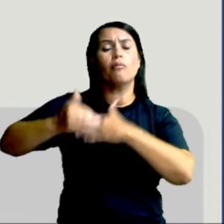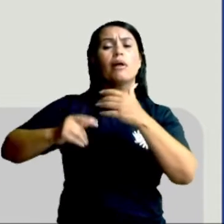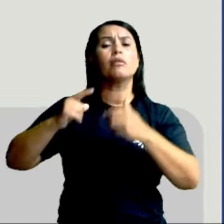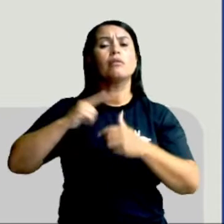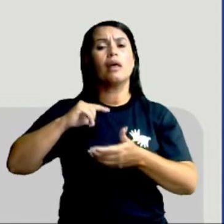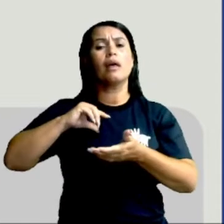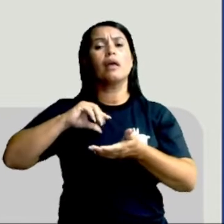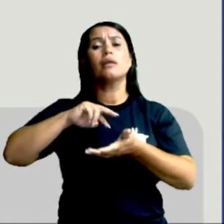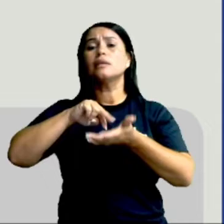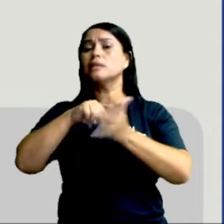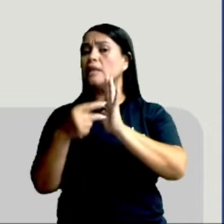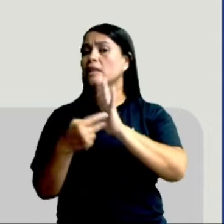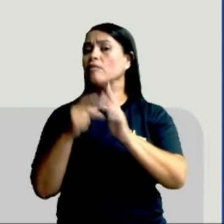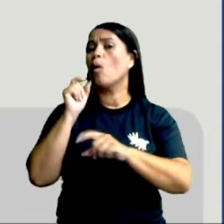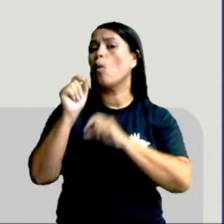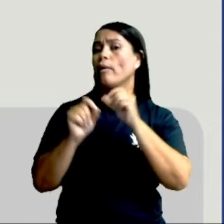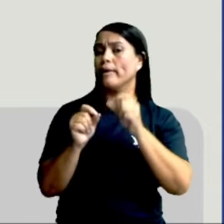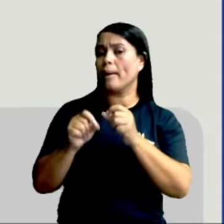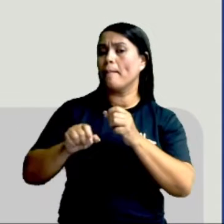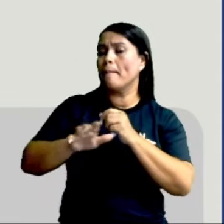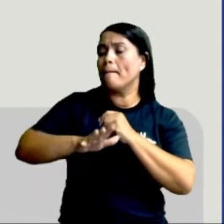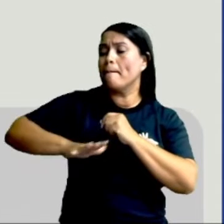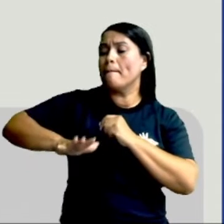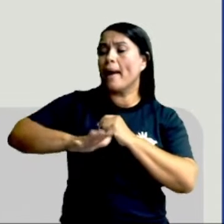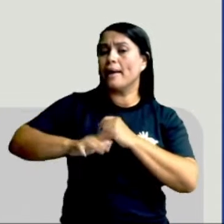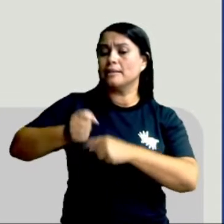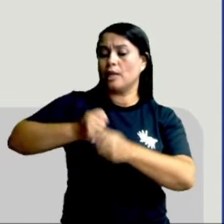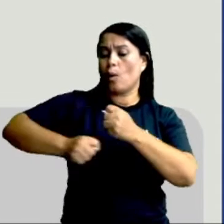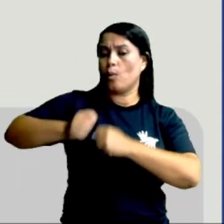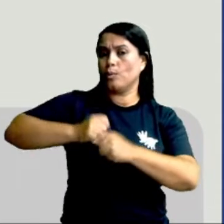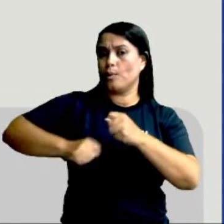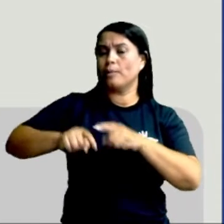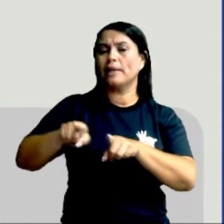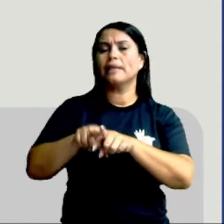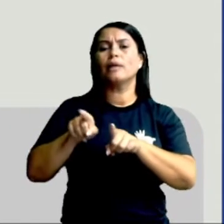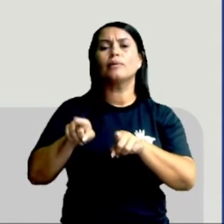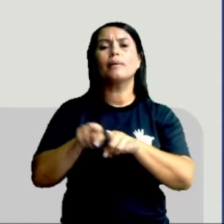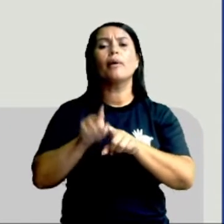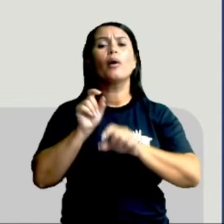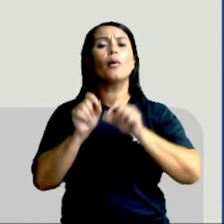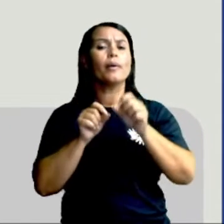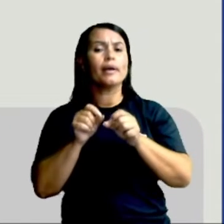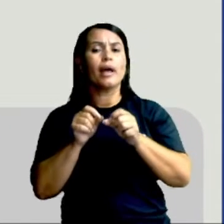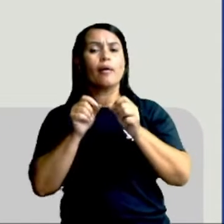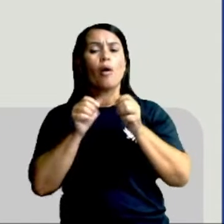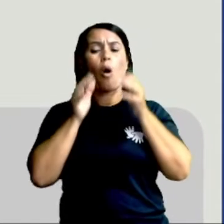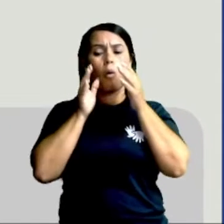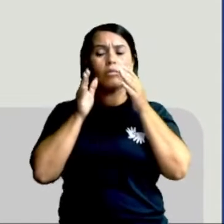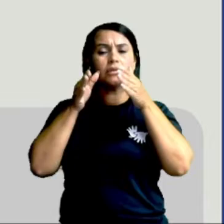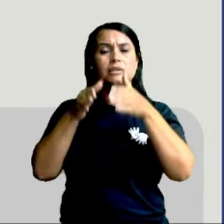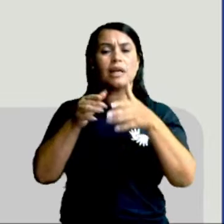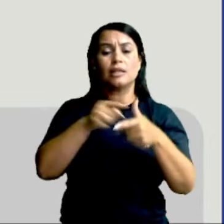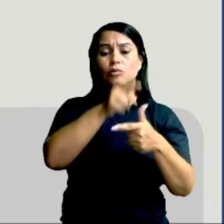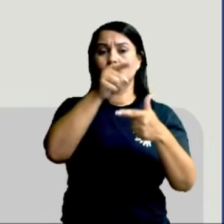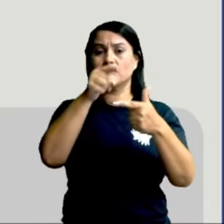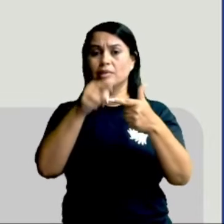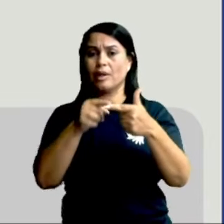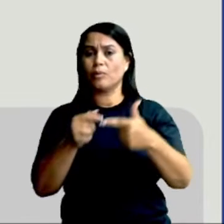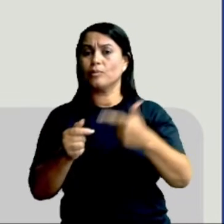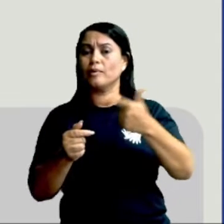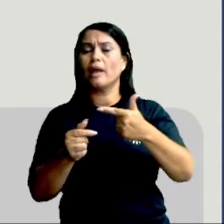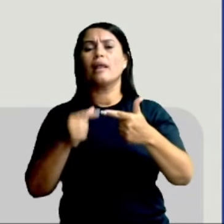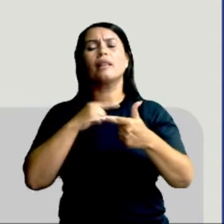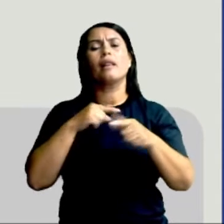uma significativa base econômica concentrada num setor secundário. A exportação